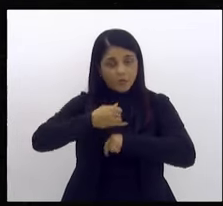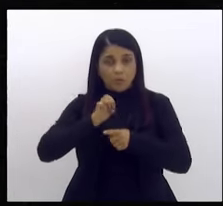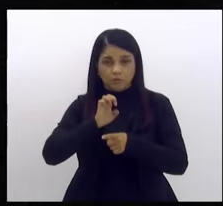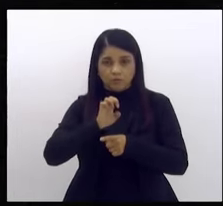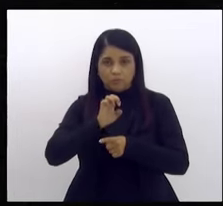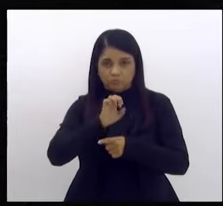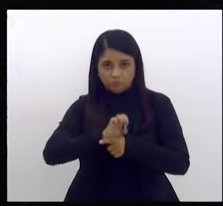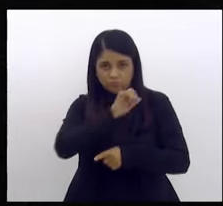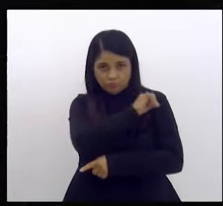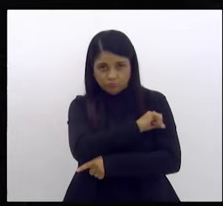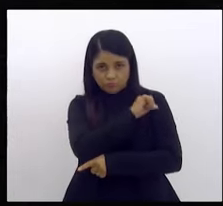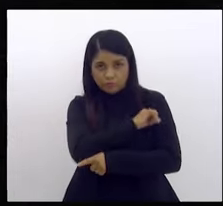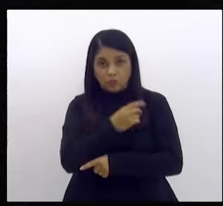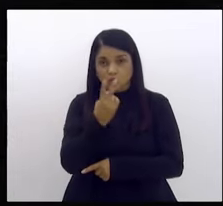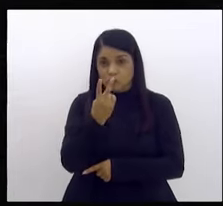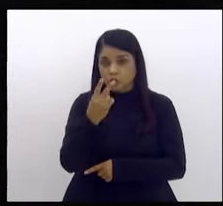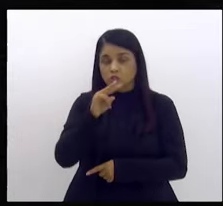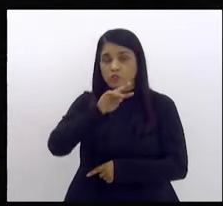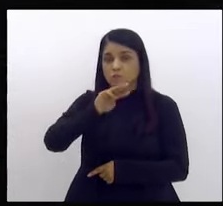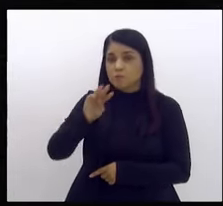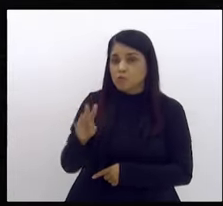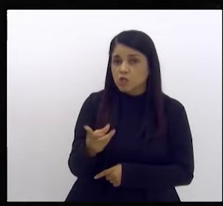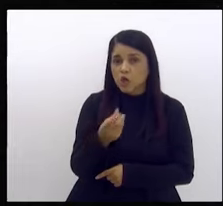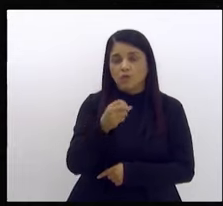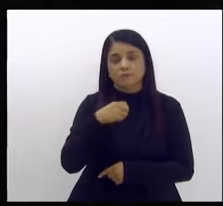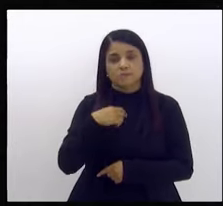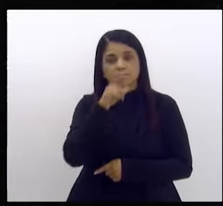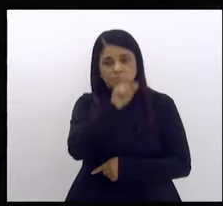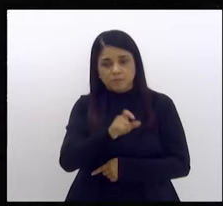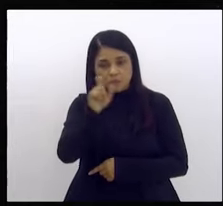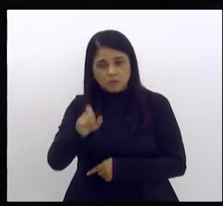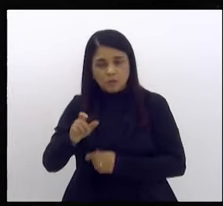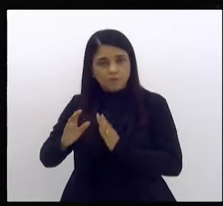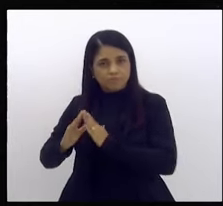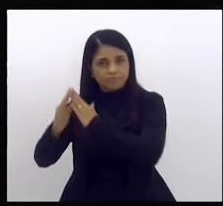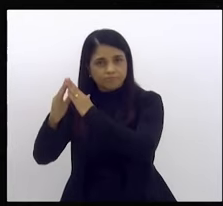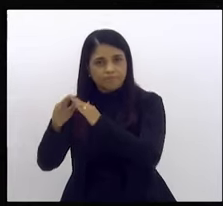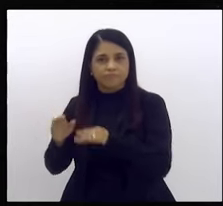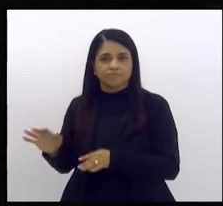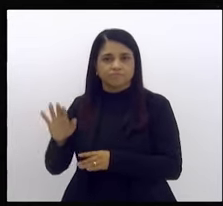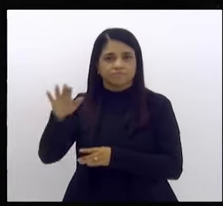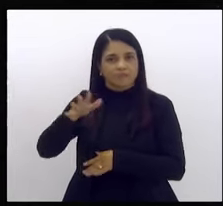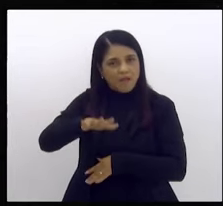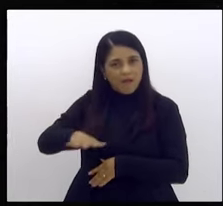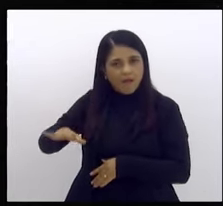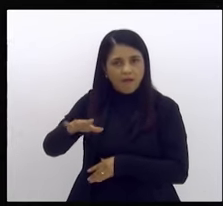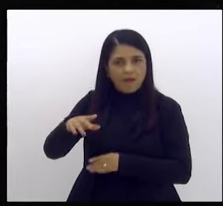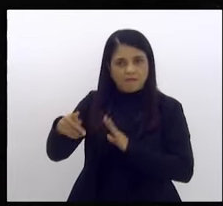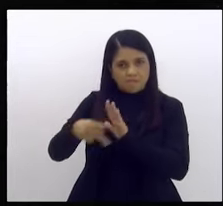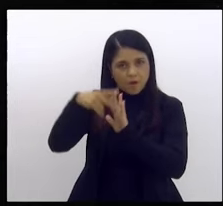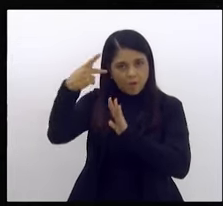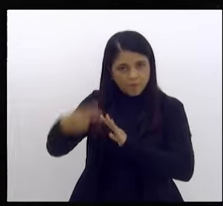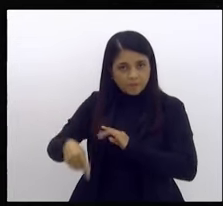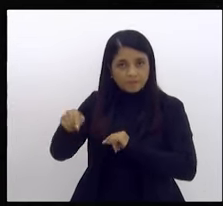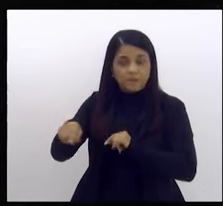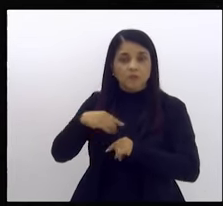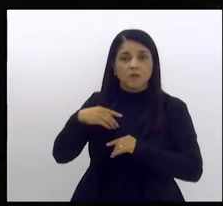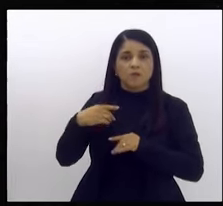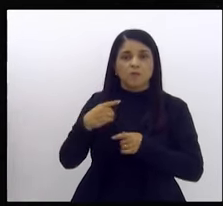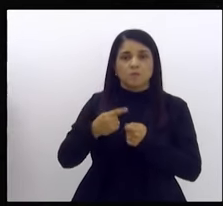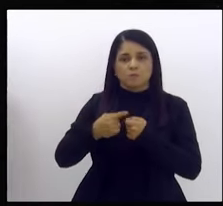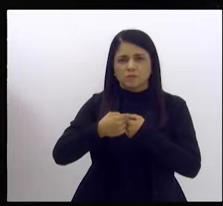menos 2 milhões de pessoas vivem em áreas consideradas de favelas. Municípios como o município